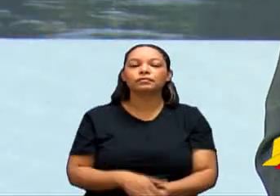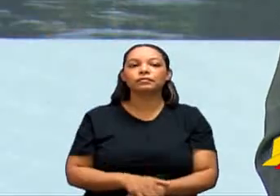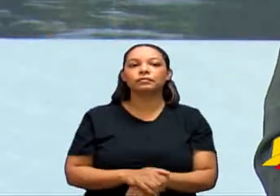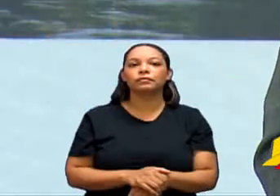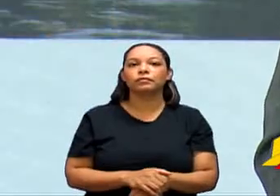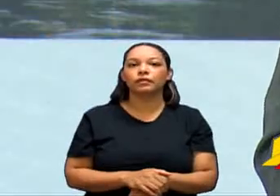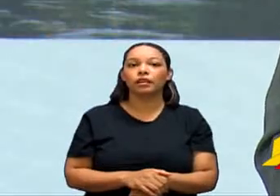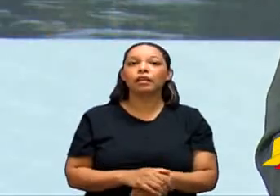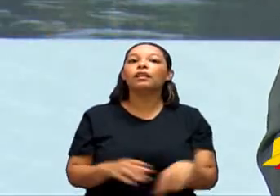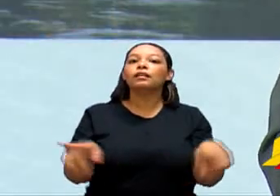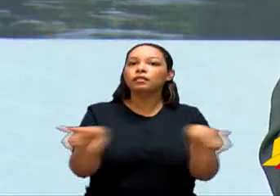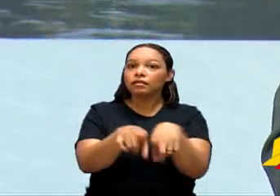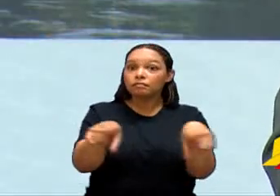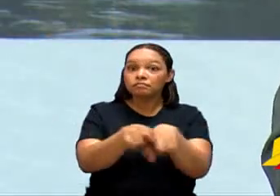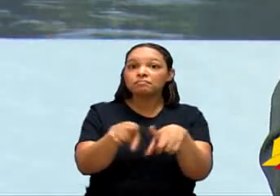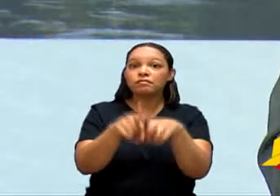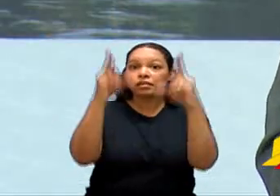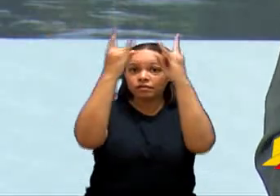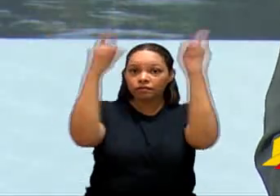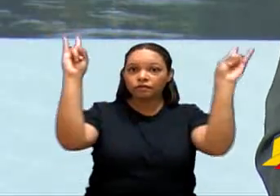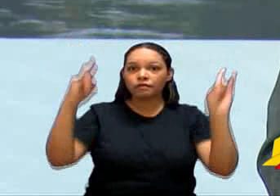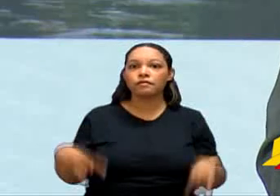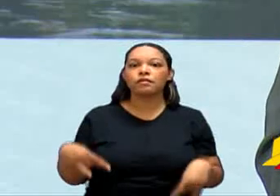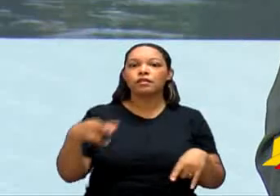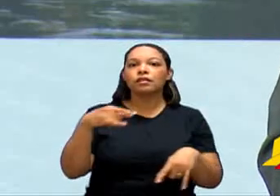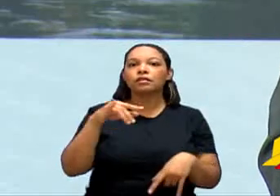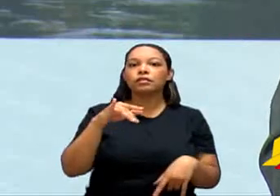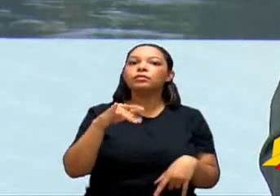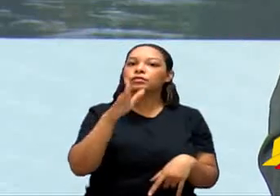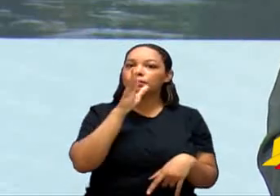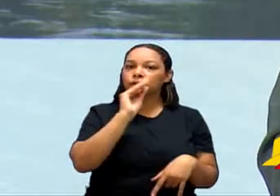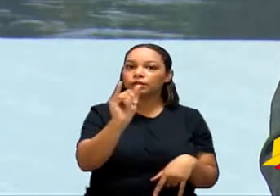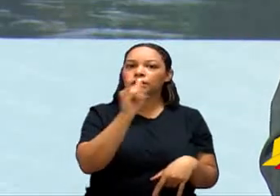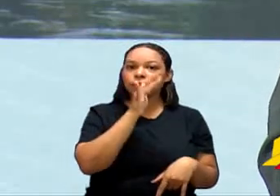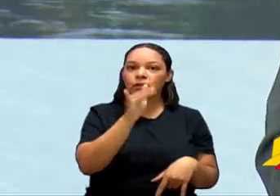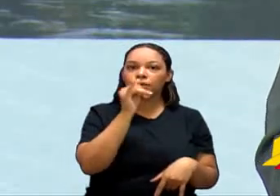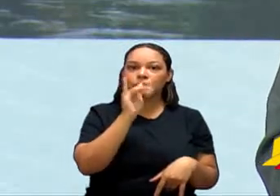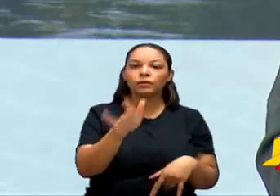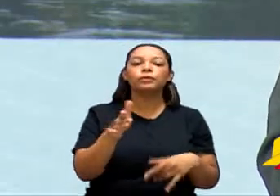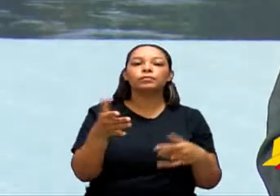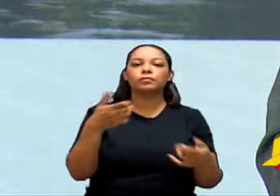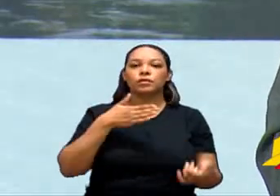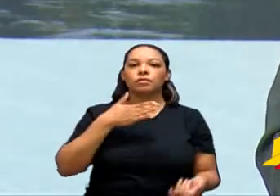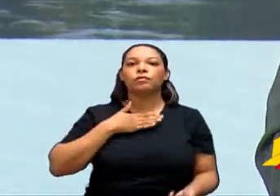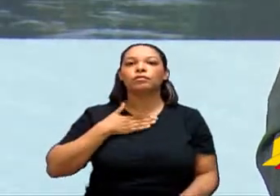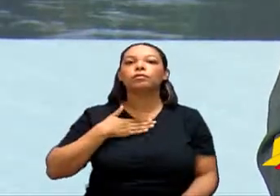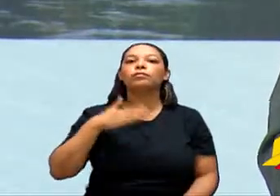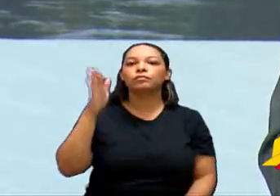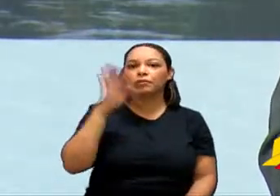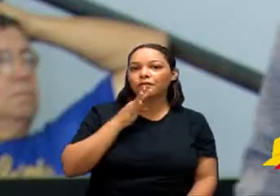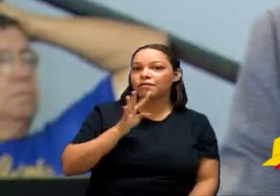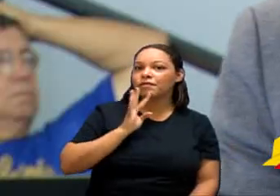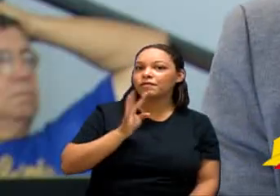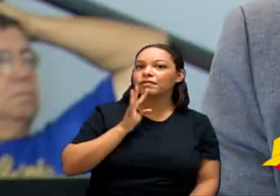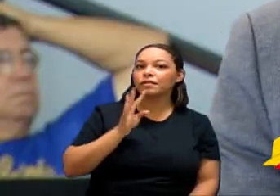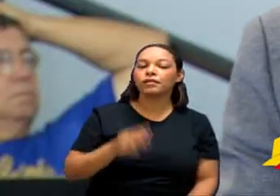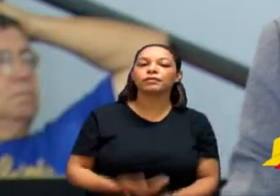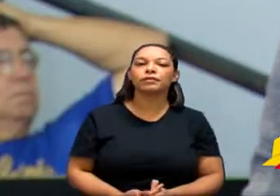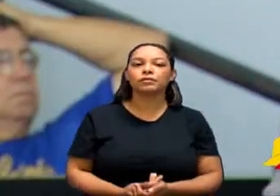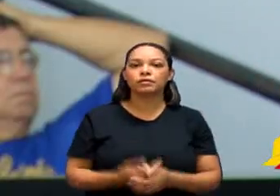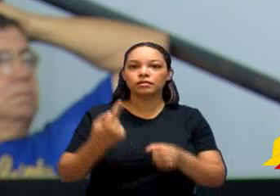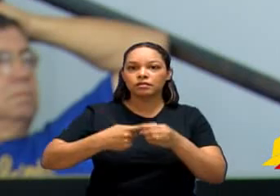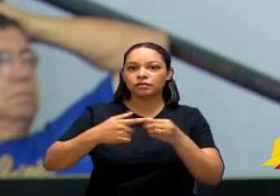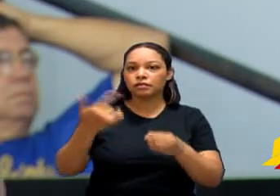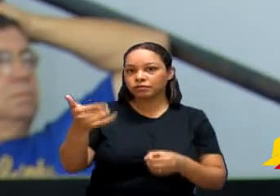de tu também, é a cidade nova. É forte, hein? Mas muitas pessoas acabam vindo para cá. É. Só